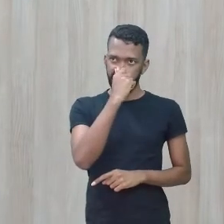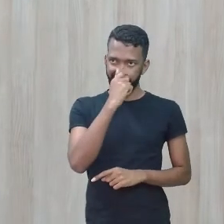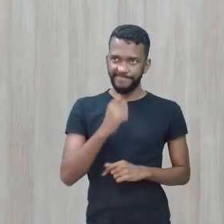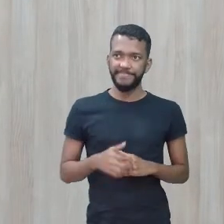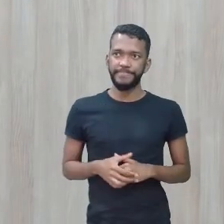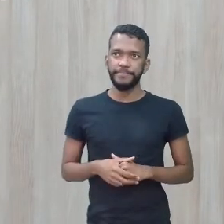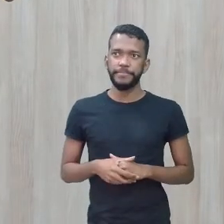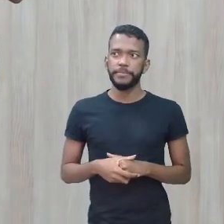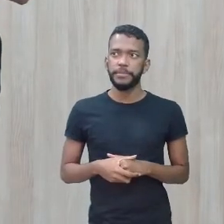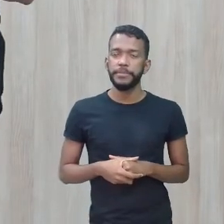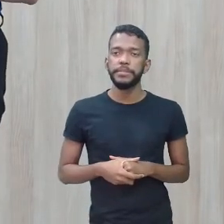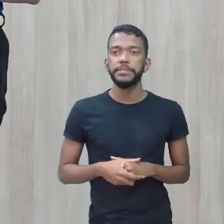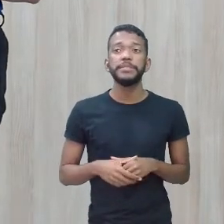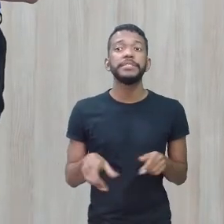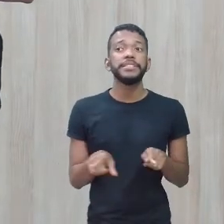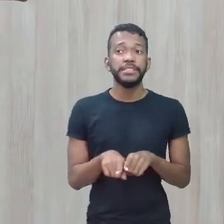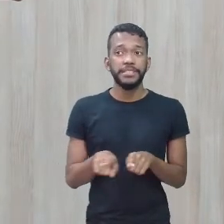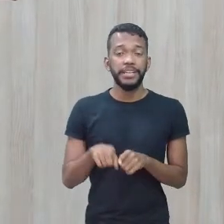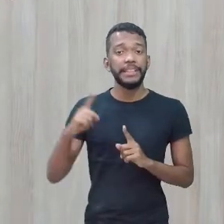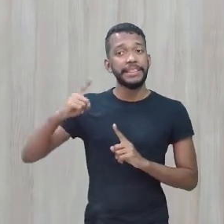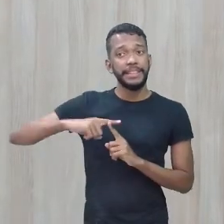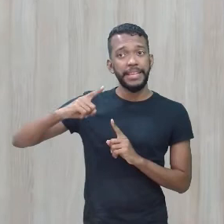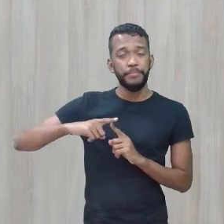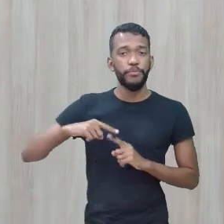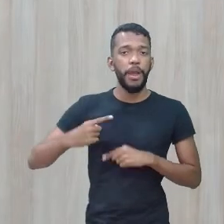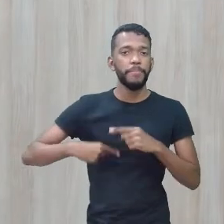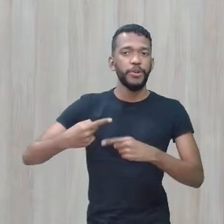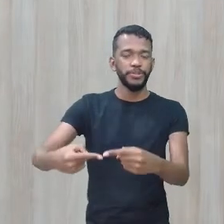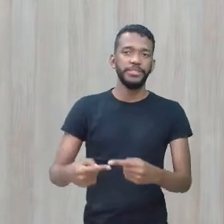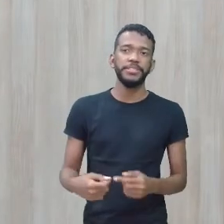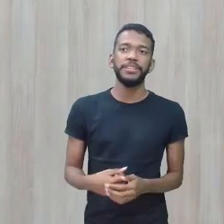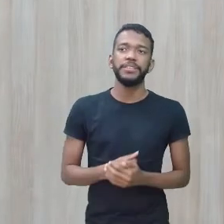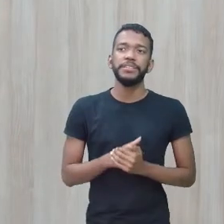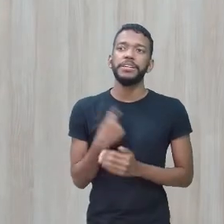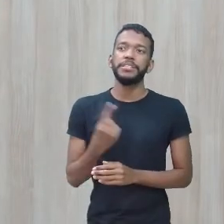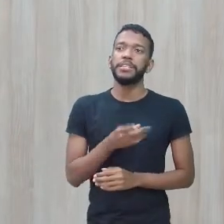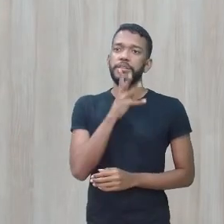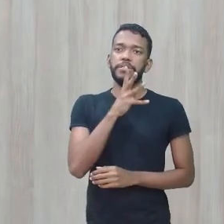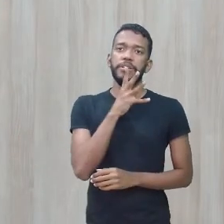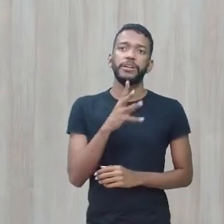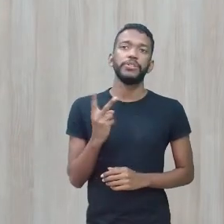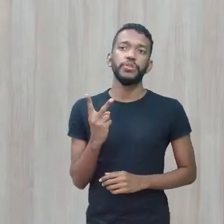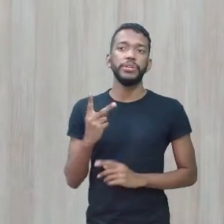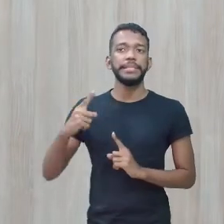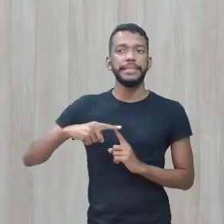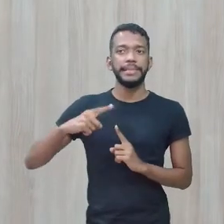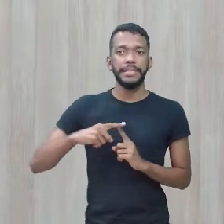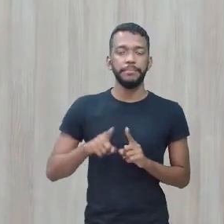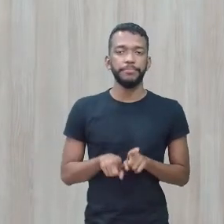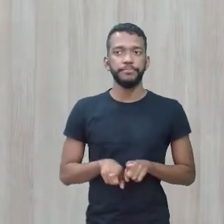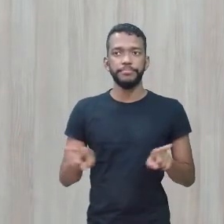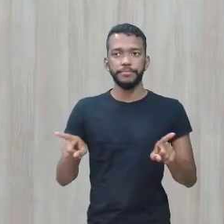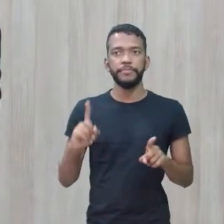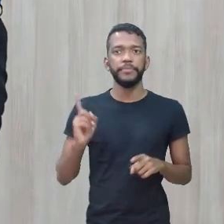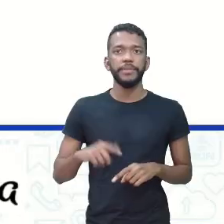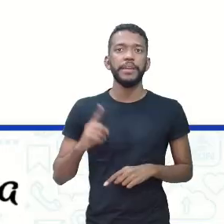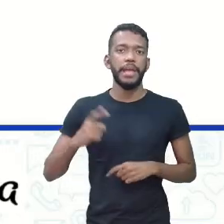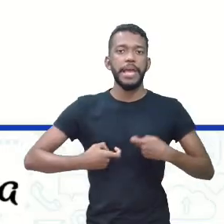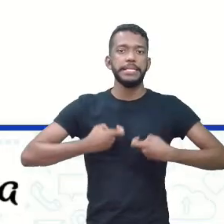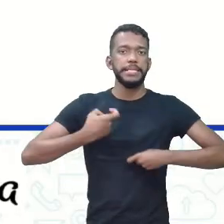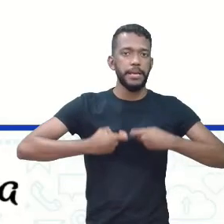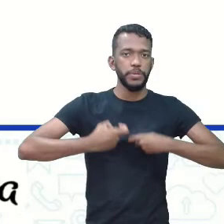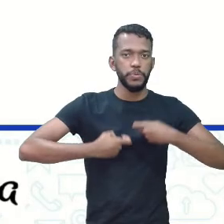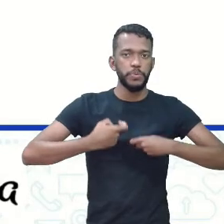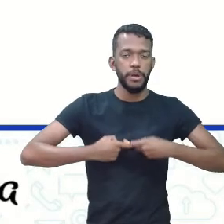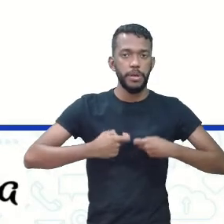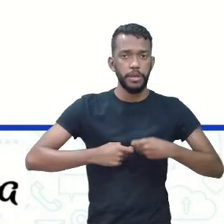Agora vamos ver os tipos de reprodução. Então nós conhecemos 2 tipos de reprodução. A reprodução